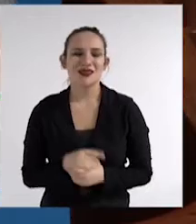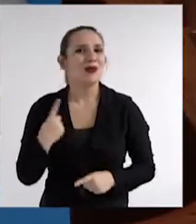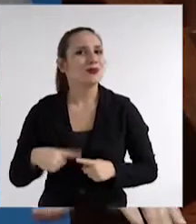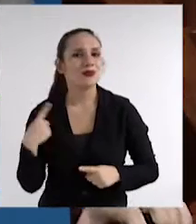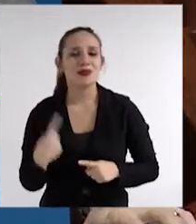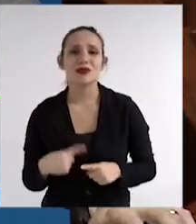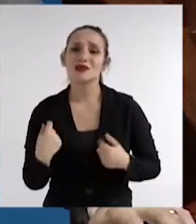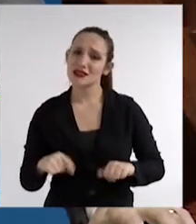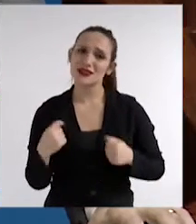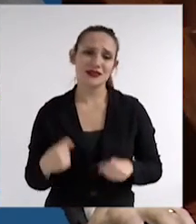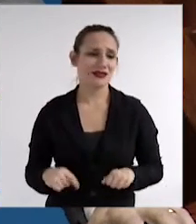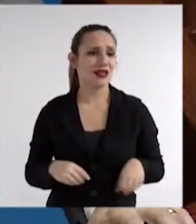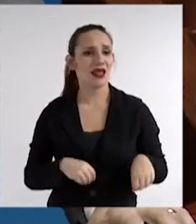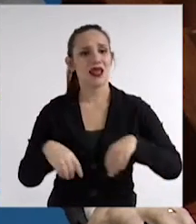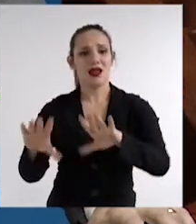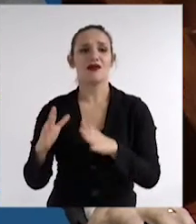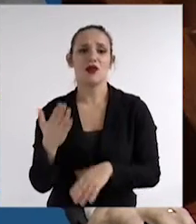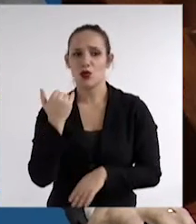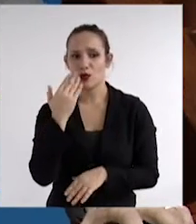esse alimento